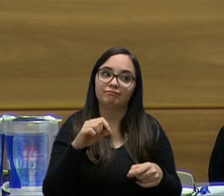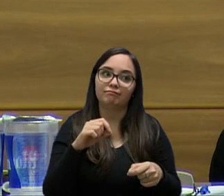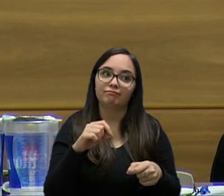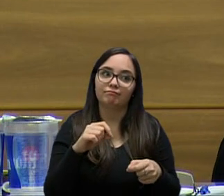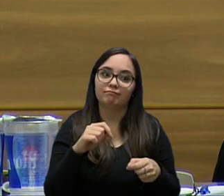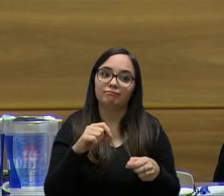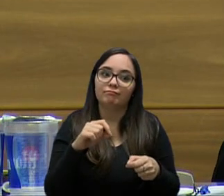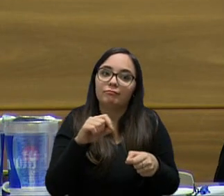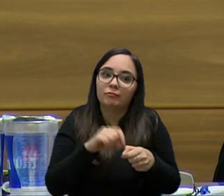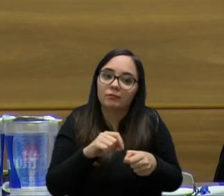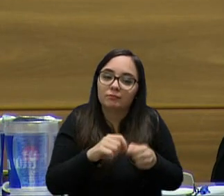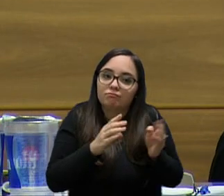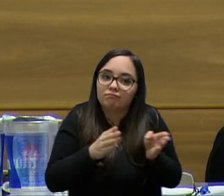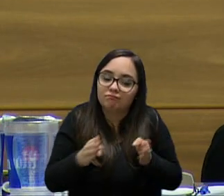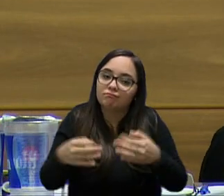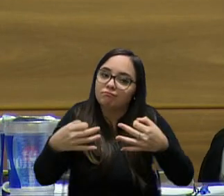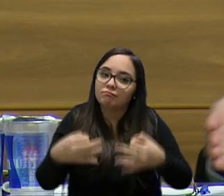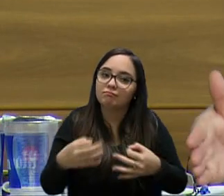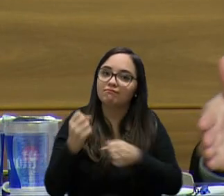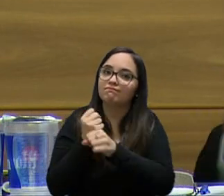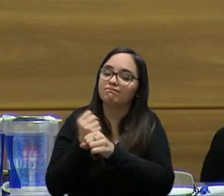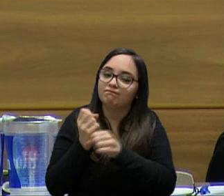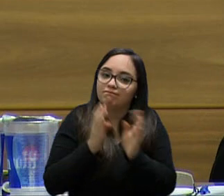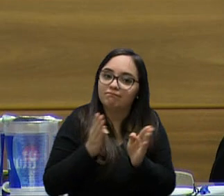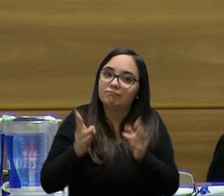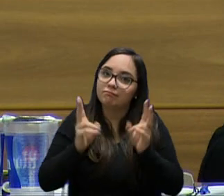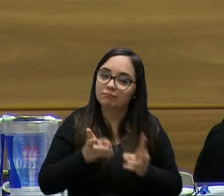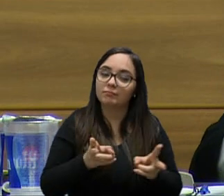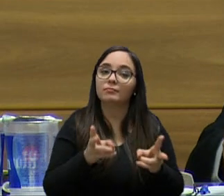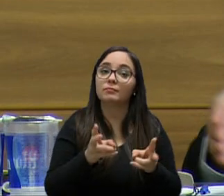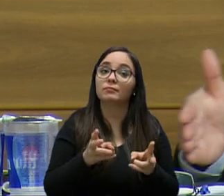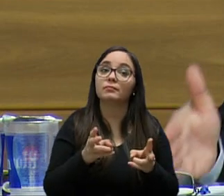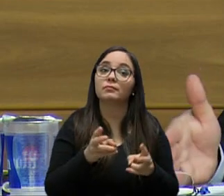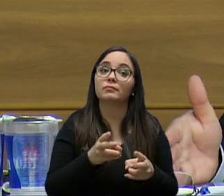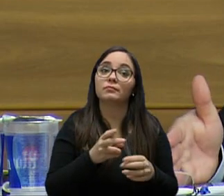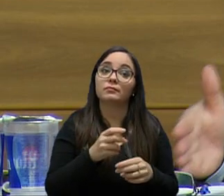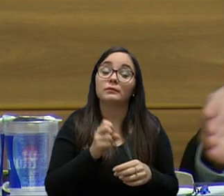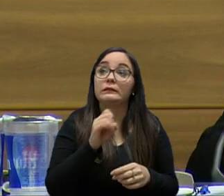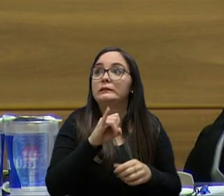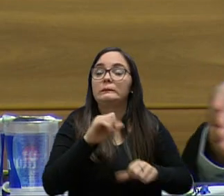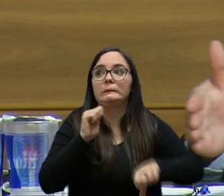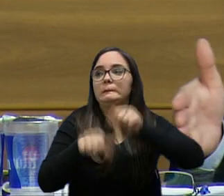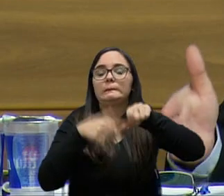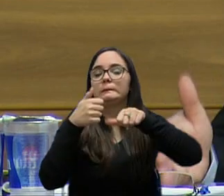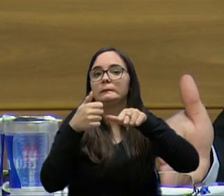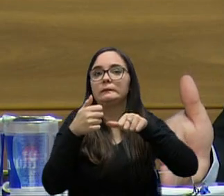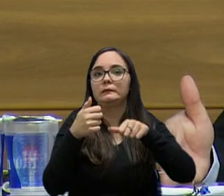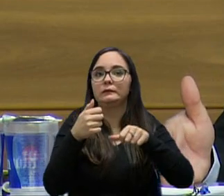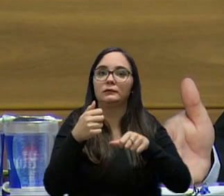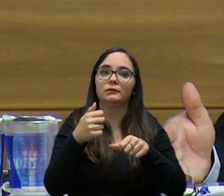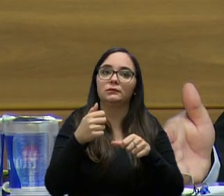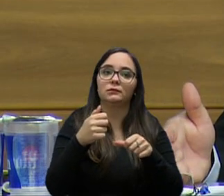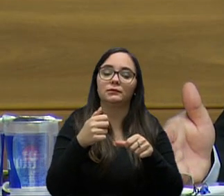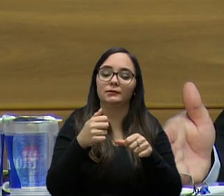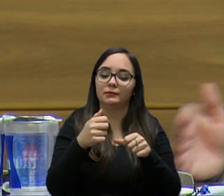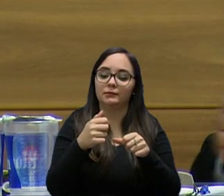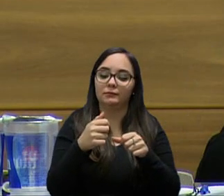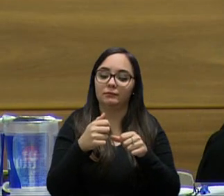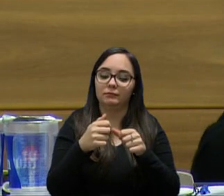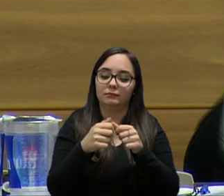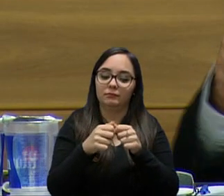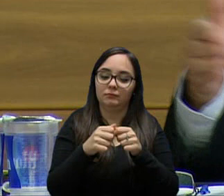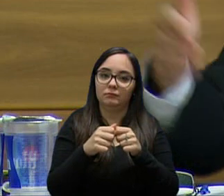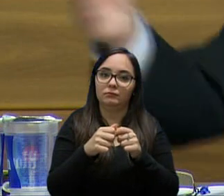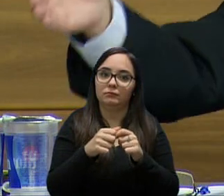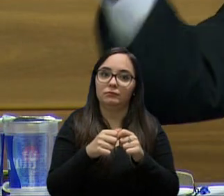maneira de uma maneira mais conservadora mas que se a gente se a gente tivesse alteração e se tivesse a certeza no quadro que se a